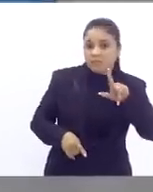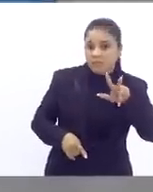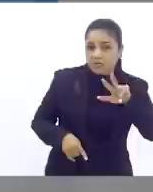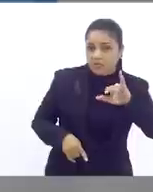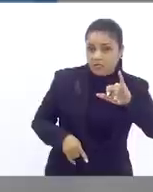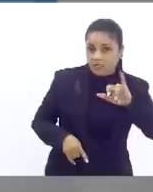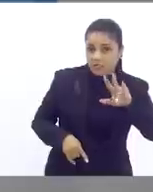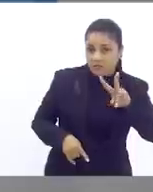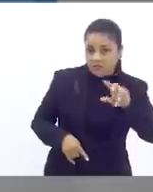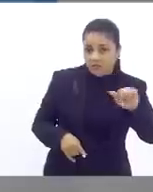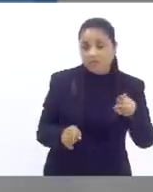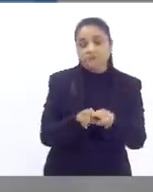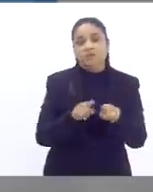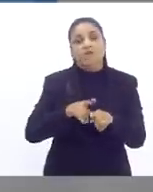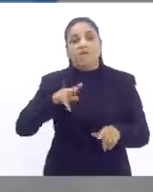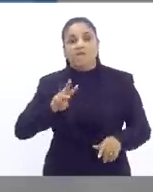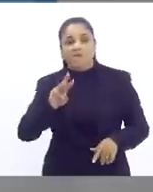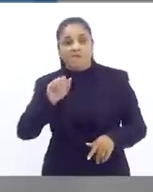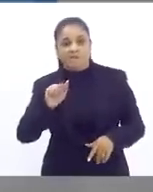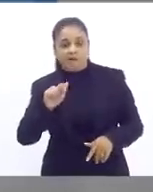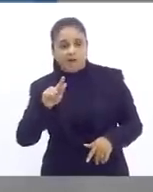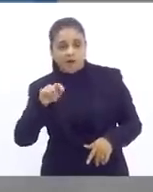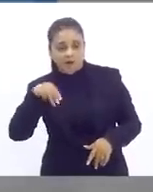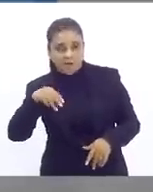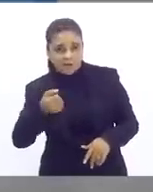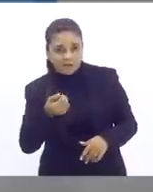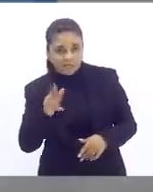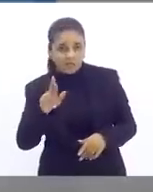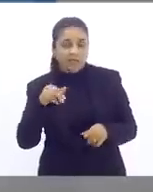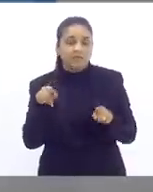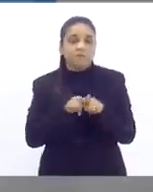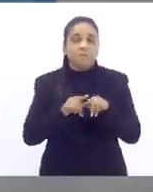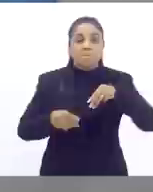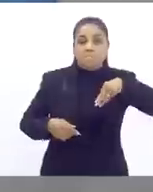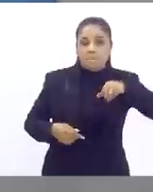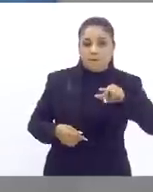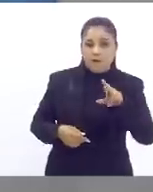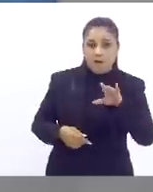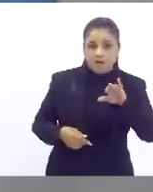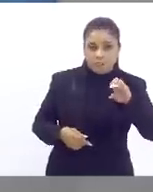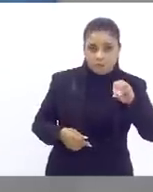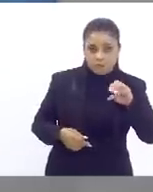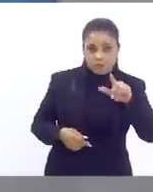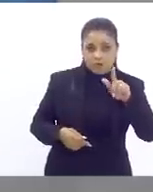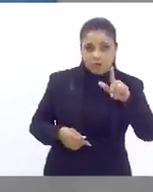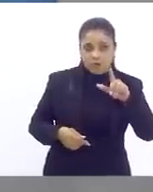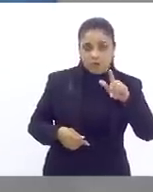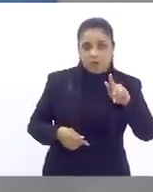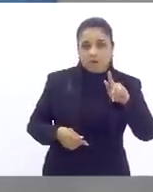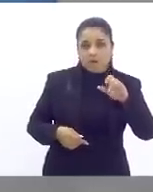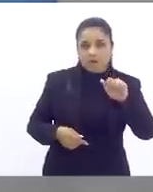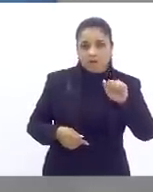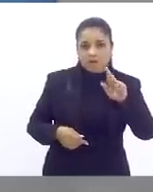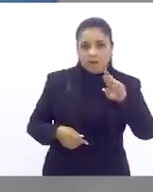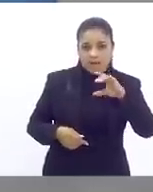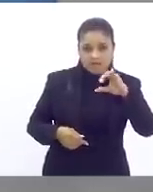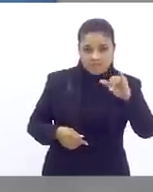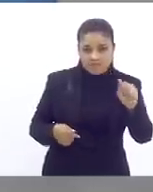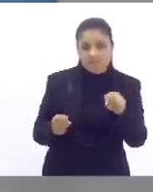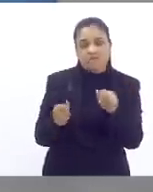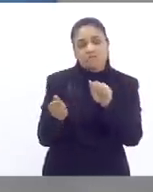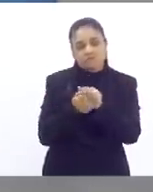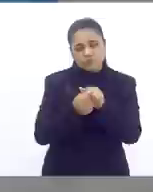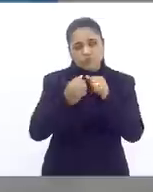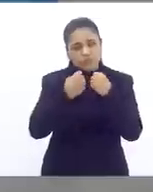aqui para esses esclarecimentos agradecer a o Márcio Garcia que sempre tá conosco nas nas audiências